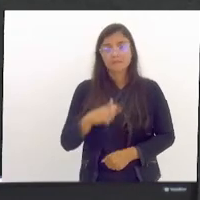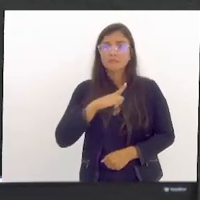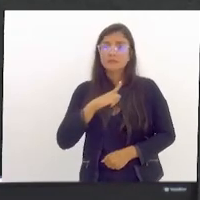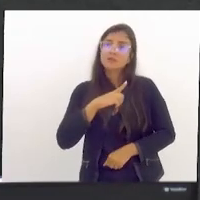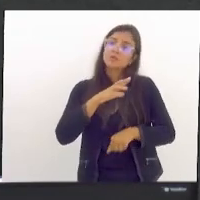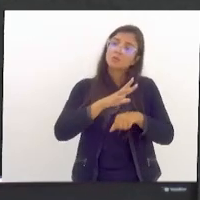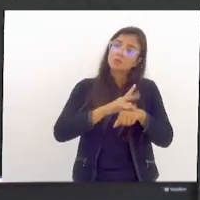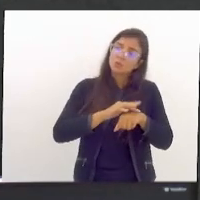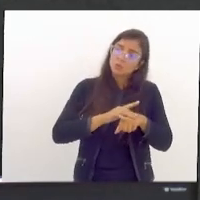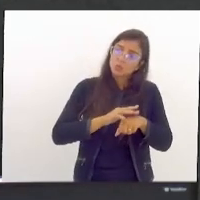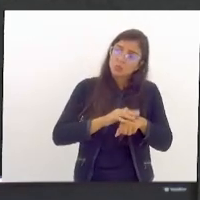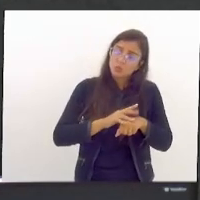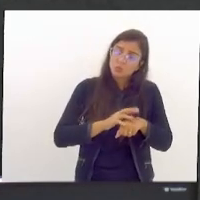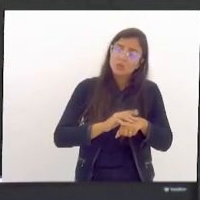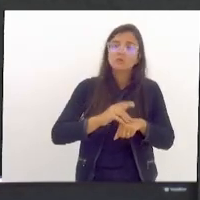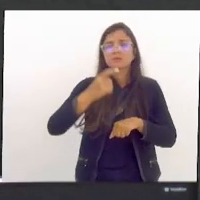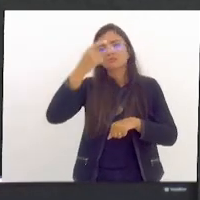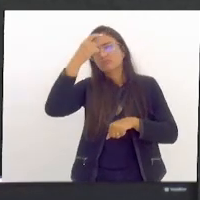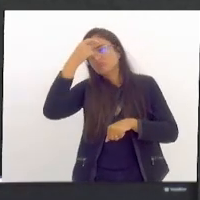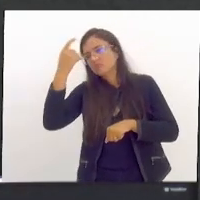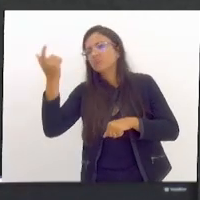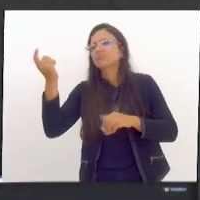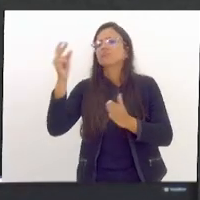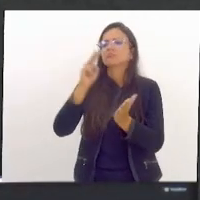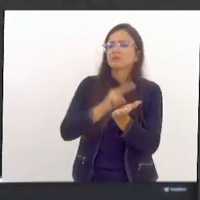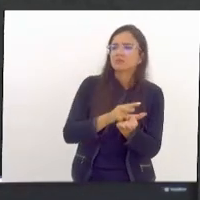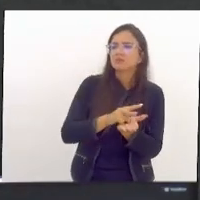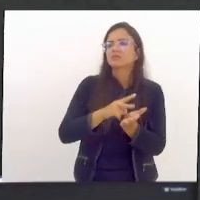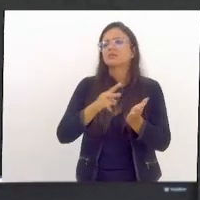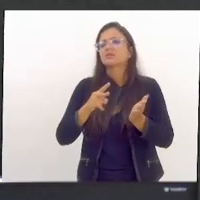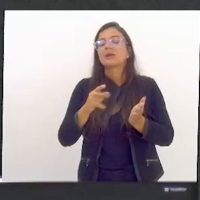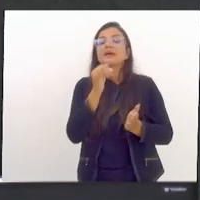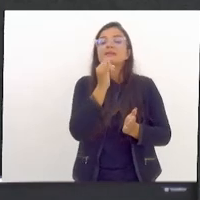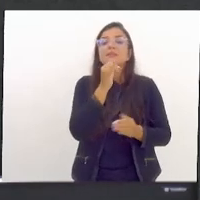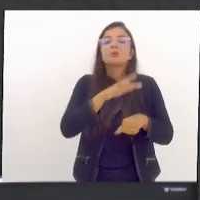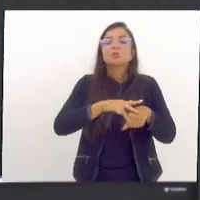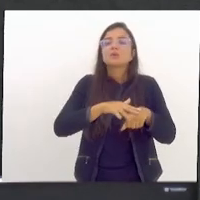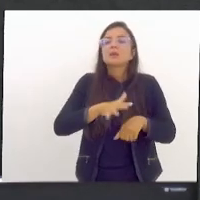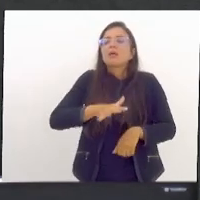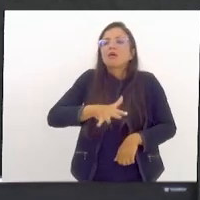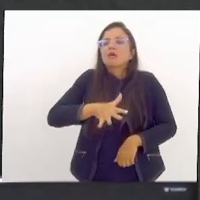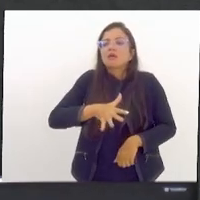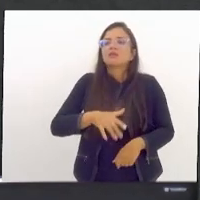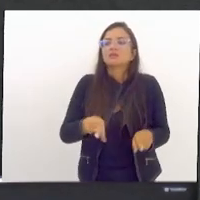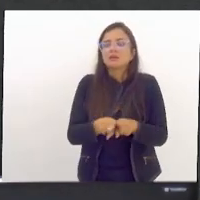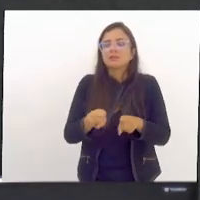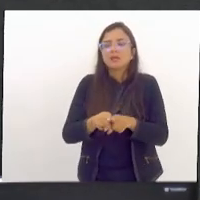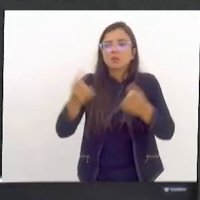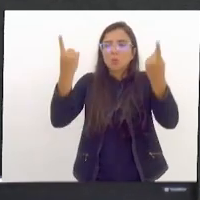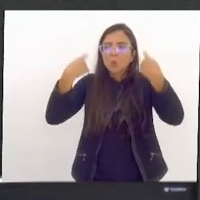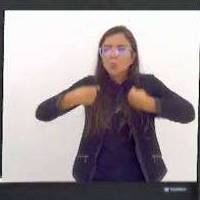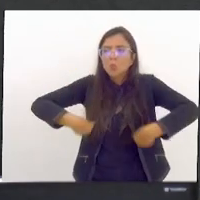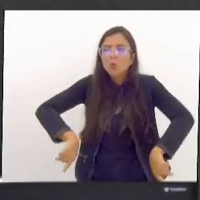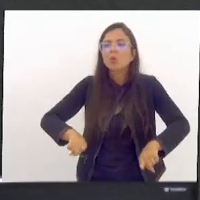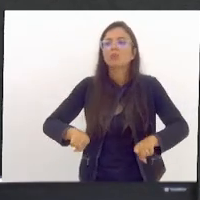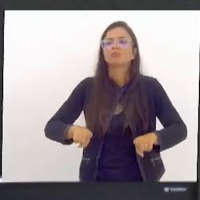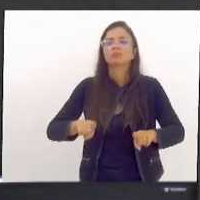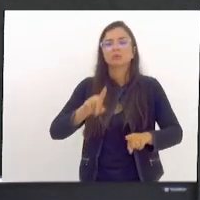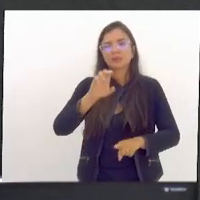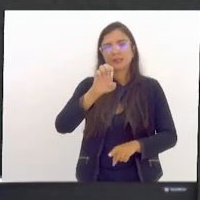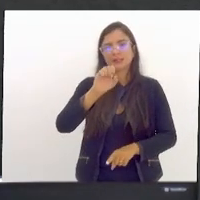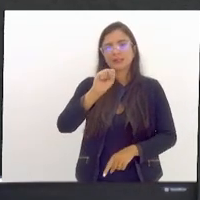também neurovegetativa, como Parkinson, esclerose múltipla, e entre outras.